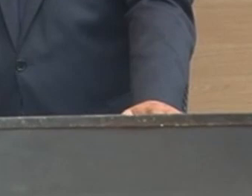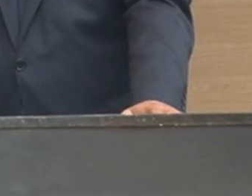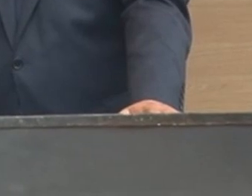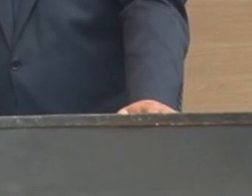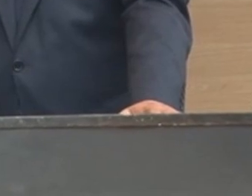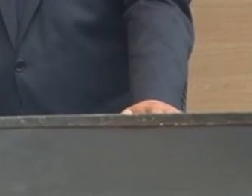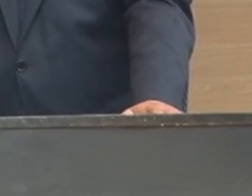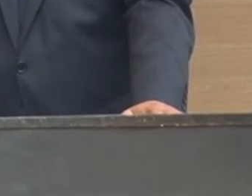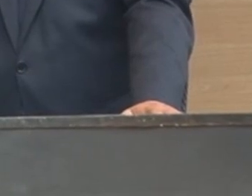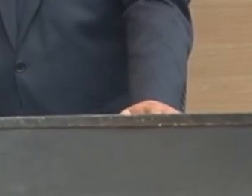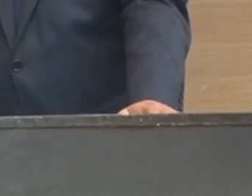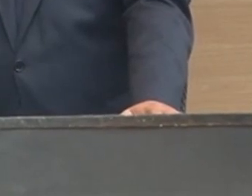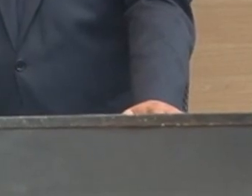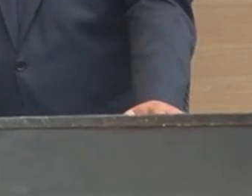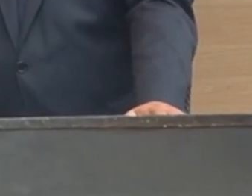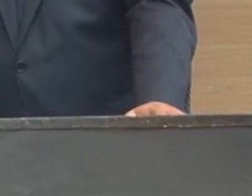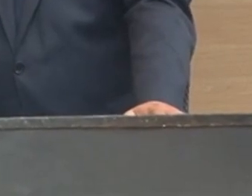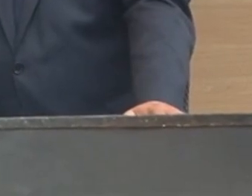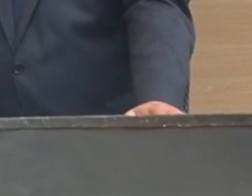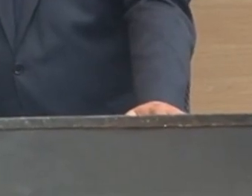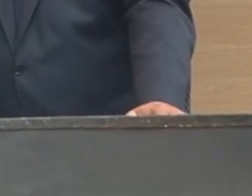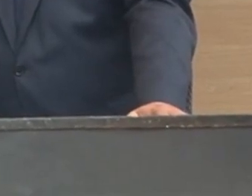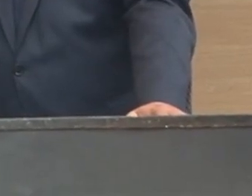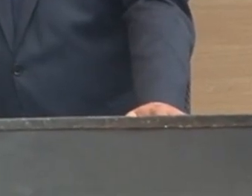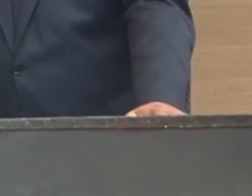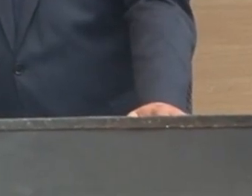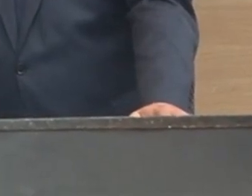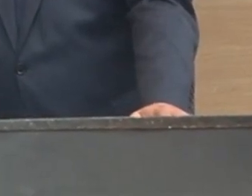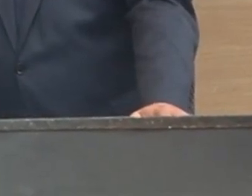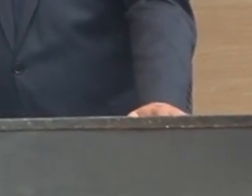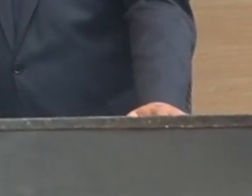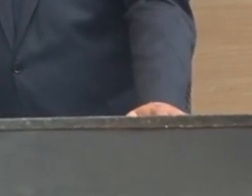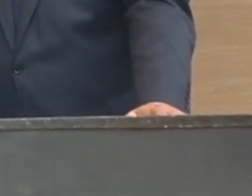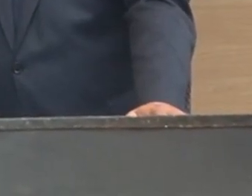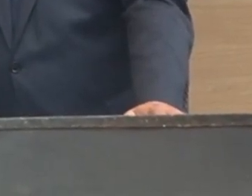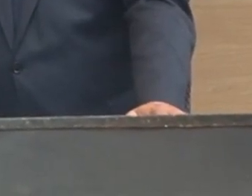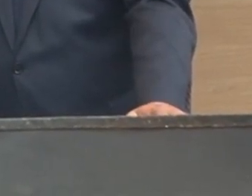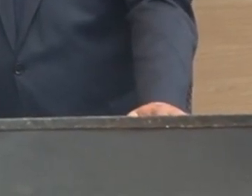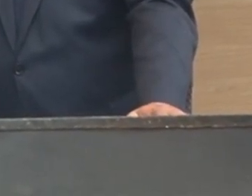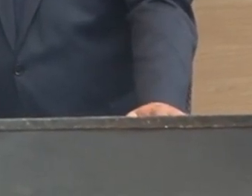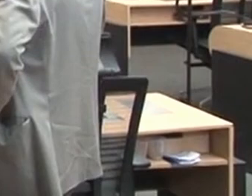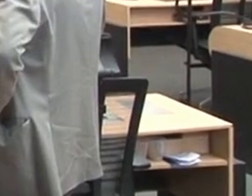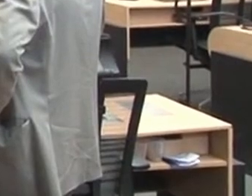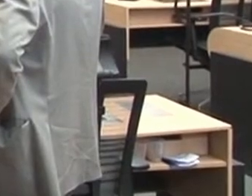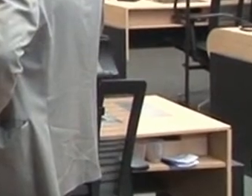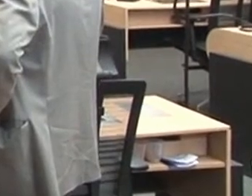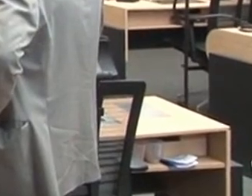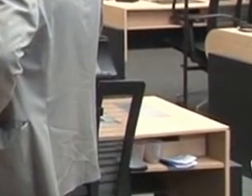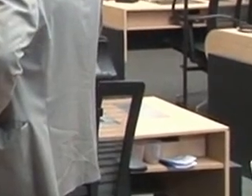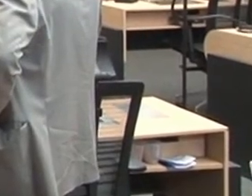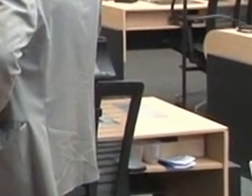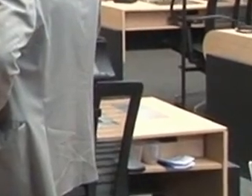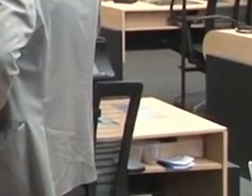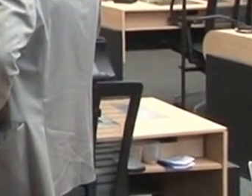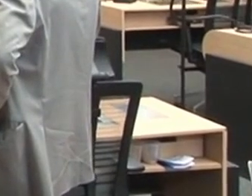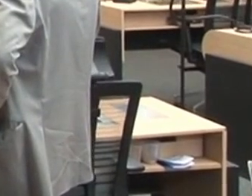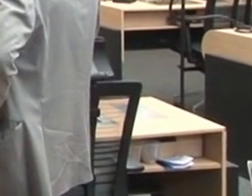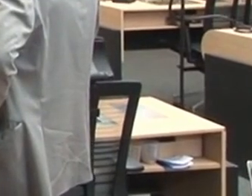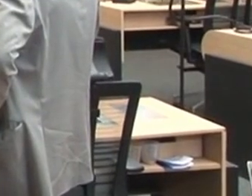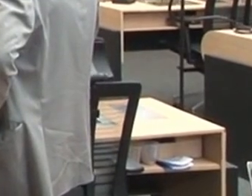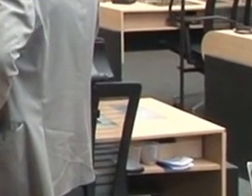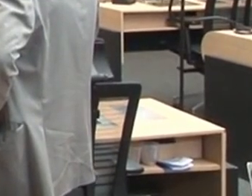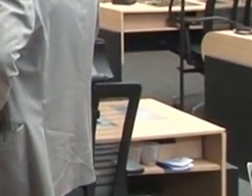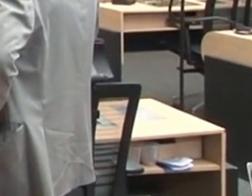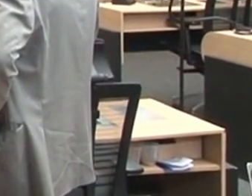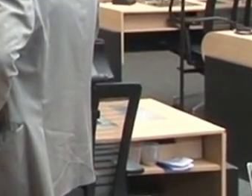o vereador David Muniz chamou atenção para a falta de medicamentos em unidades municipais de saúde localizadas na quarta